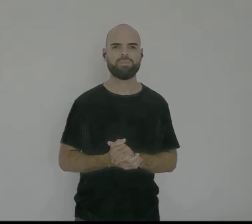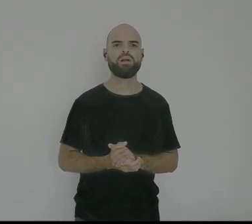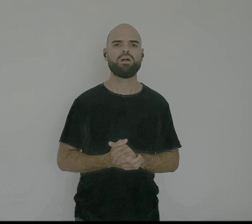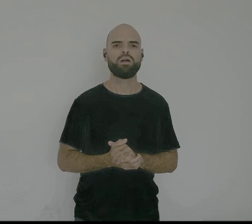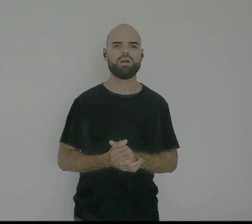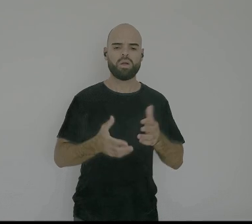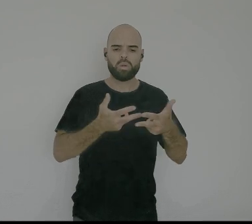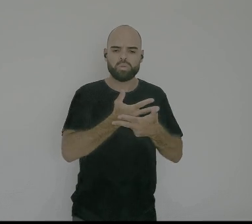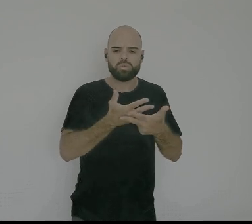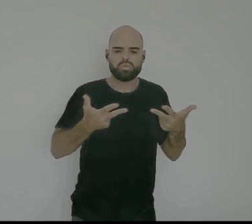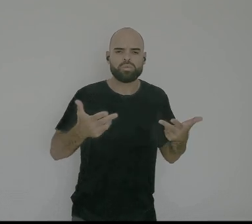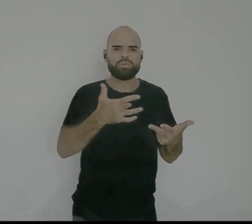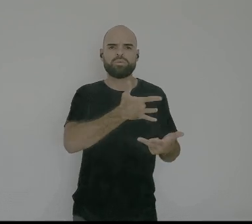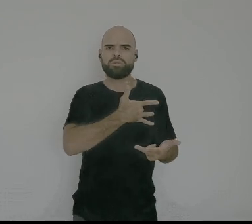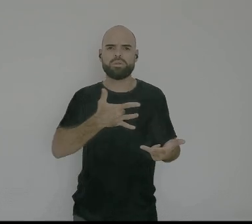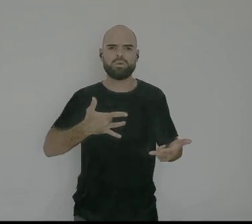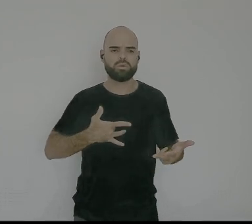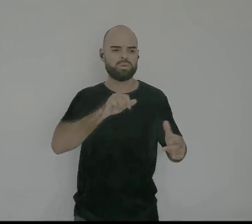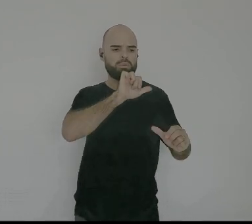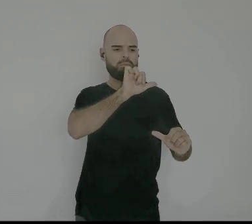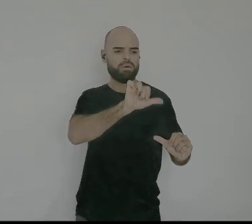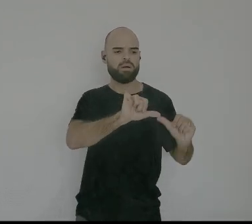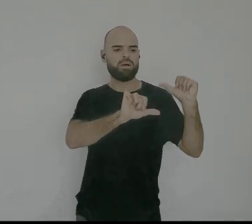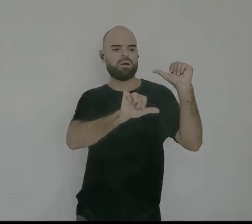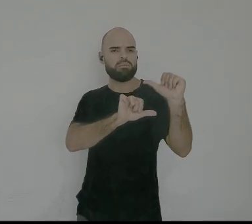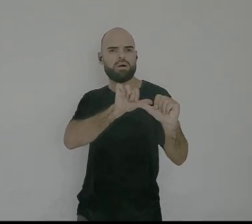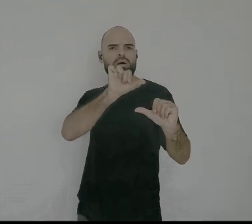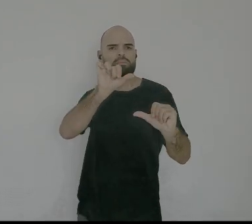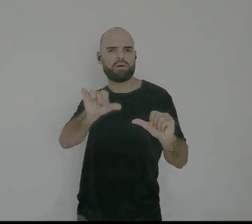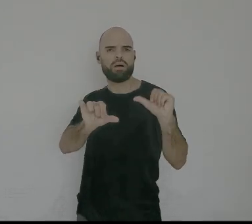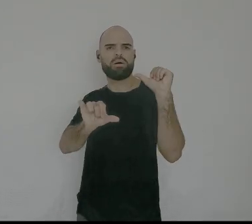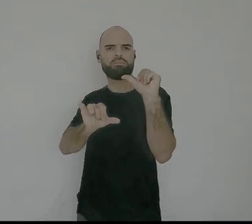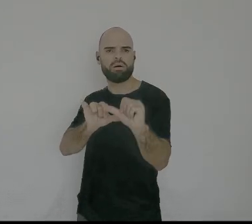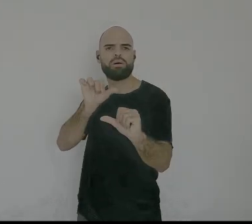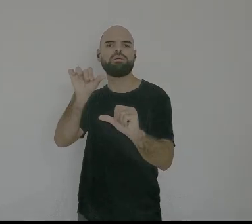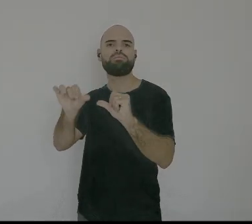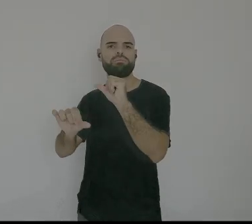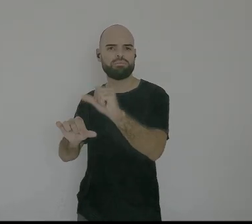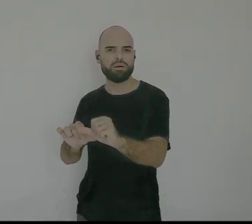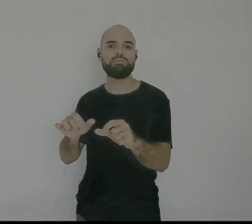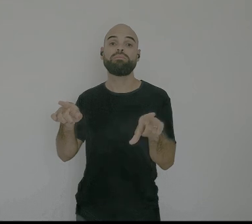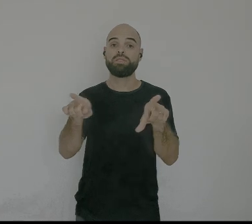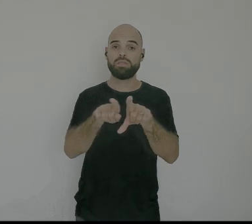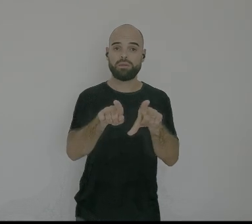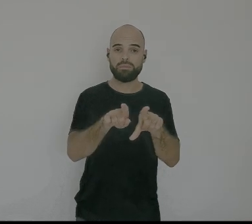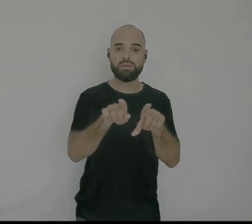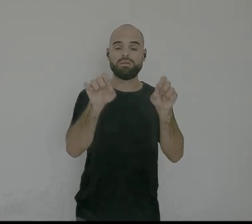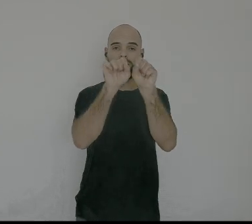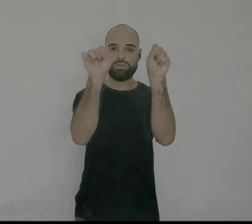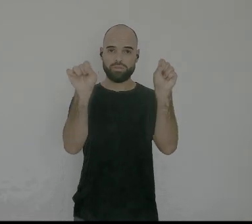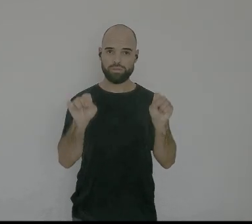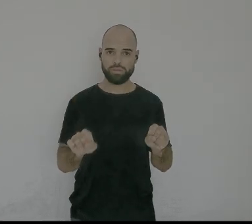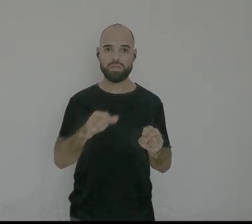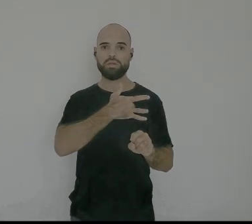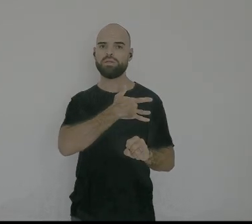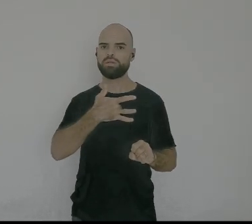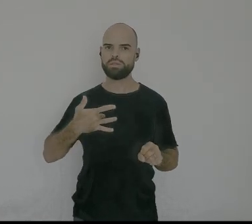impõem em função da transição das condições de saúde vis-à-vis a